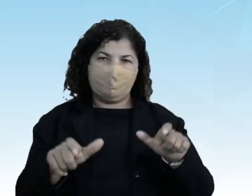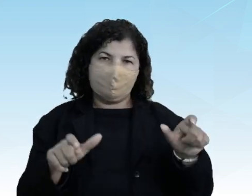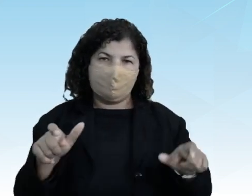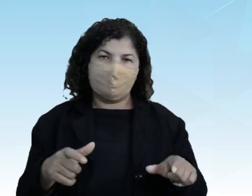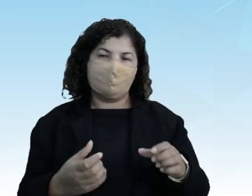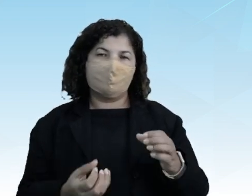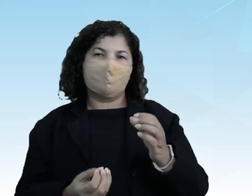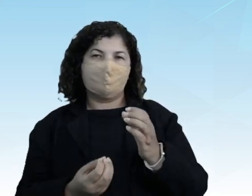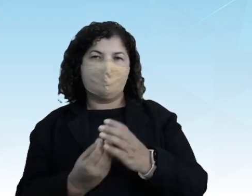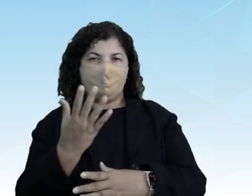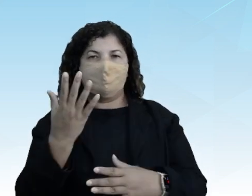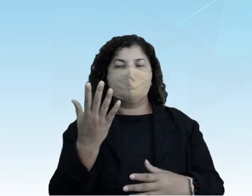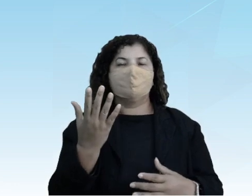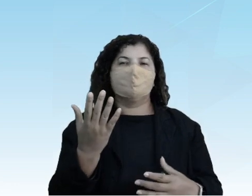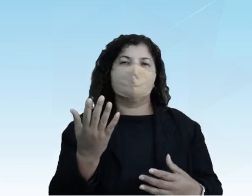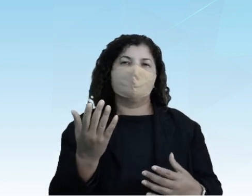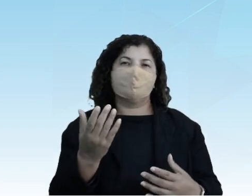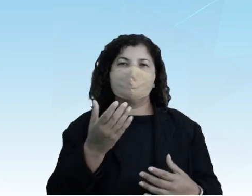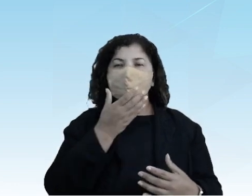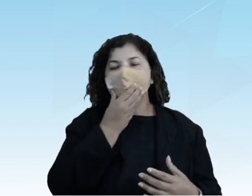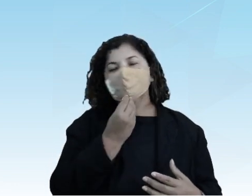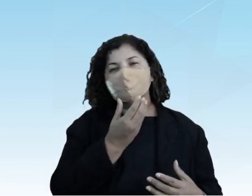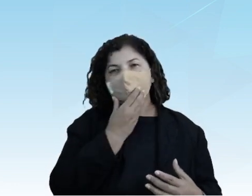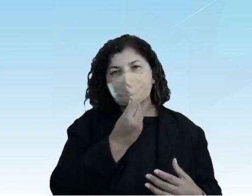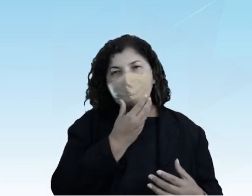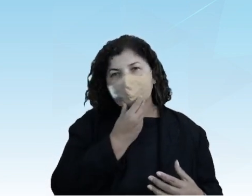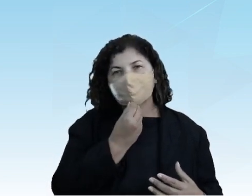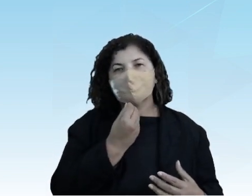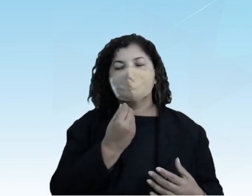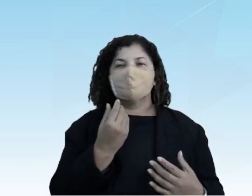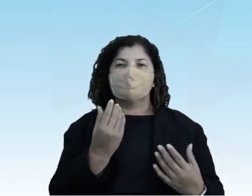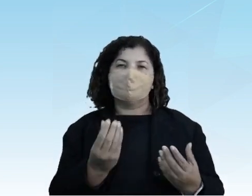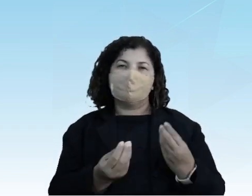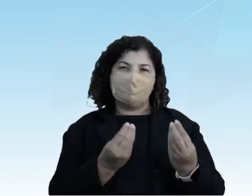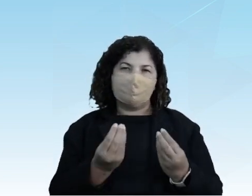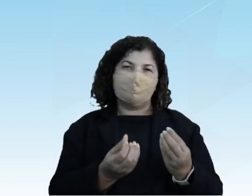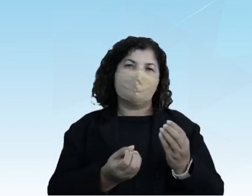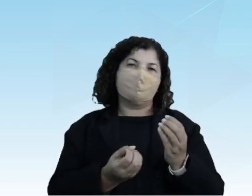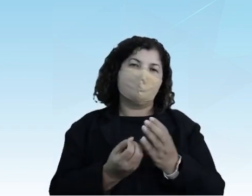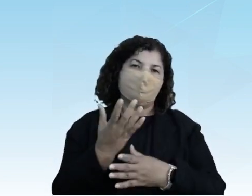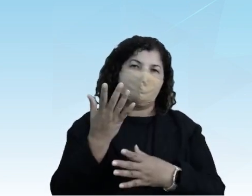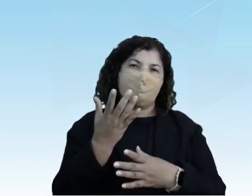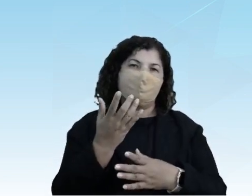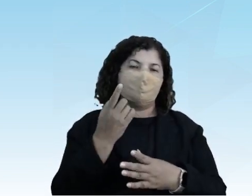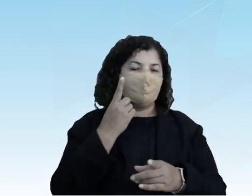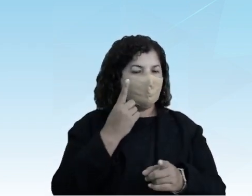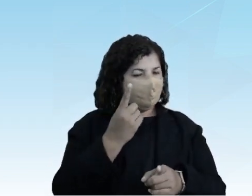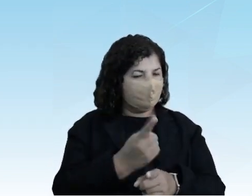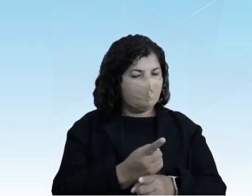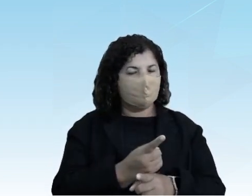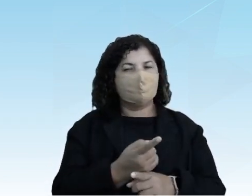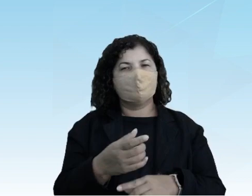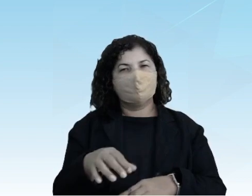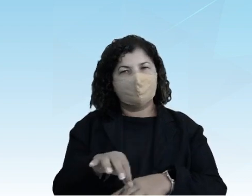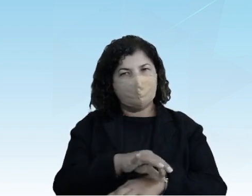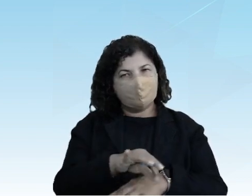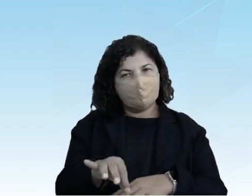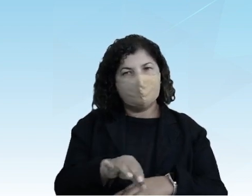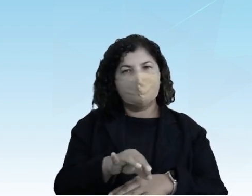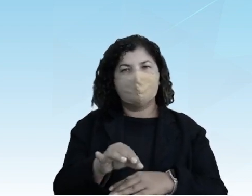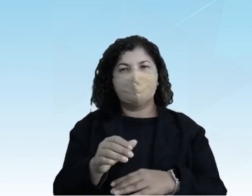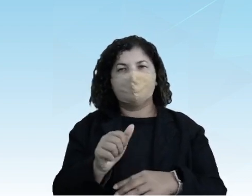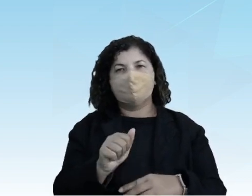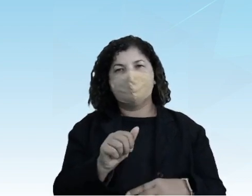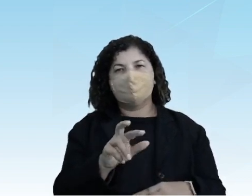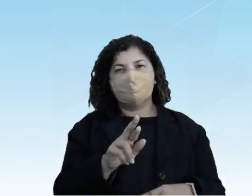origem do homem, né? Como é que surgiu o homem, né? Então, na realidade, por meio dos achados arqueológicos, né? Então, tem